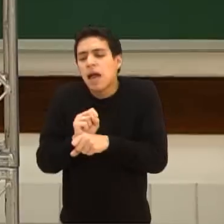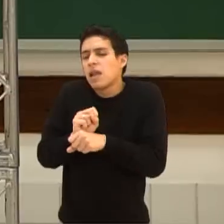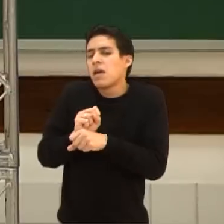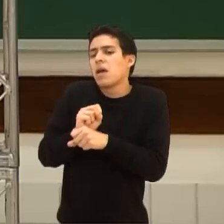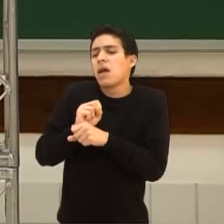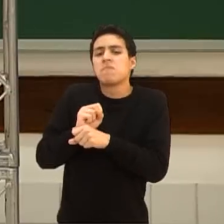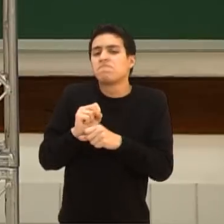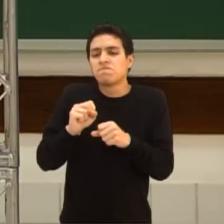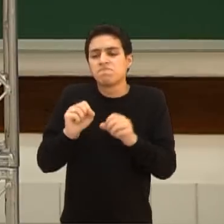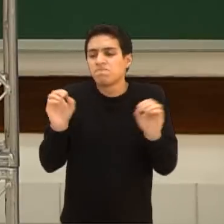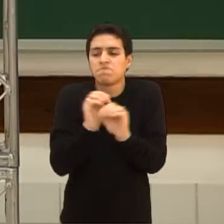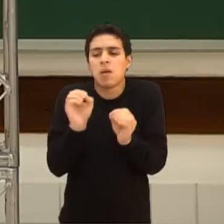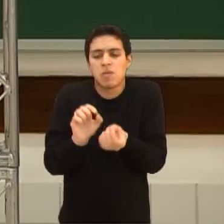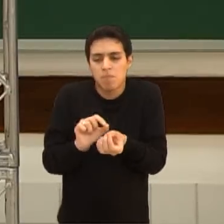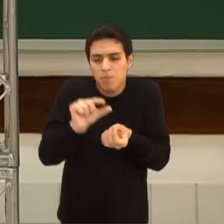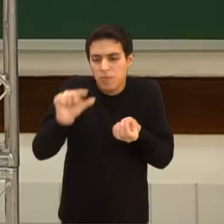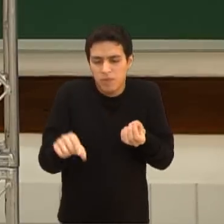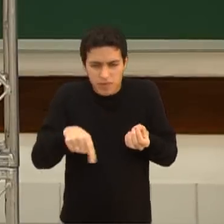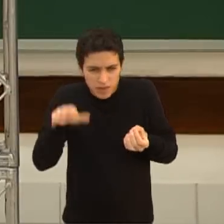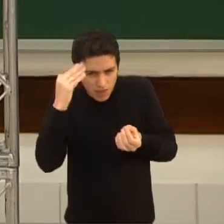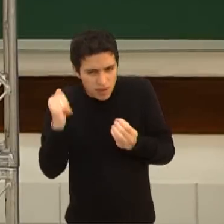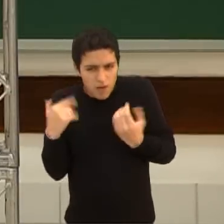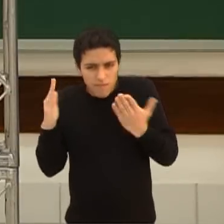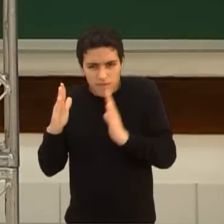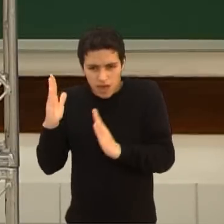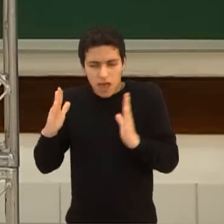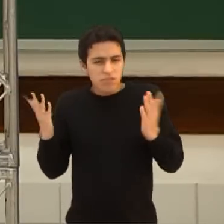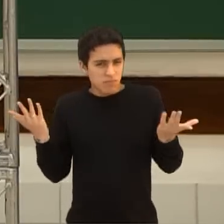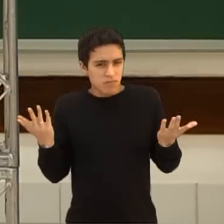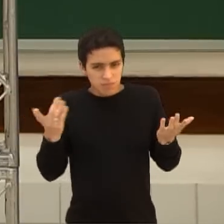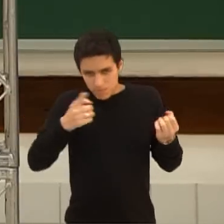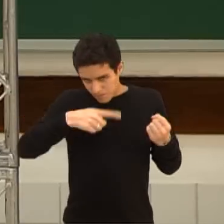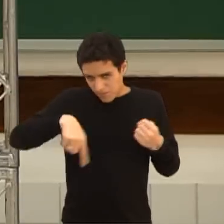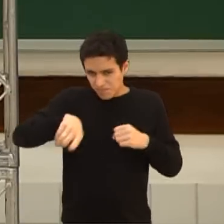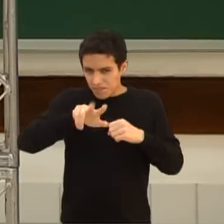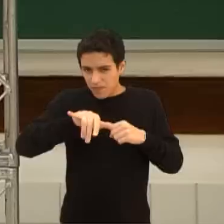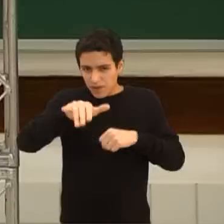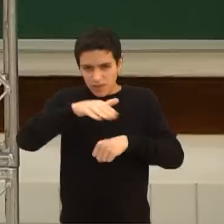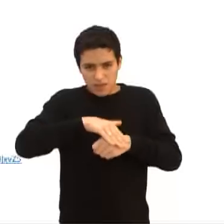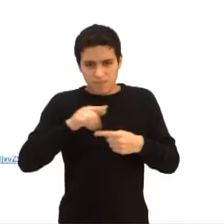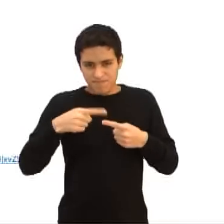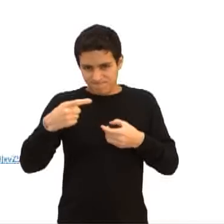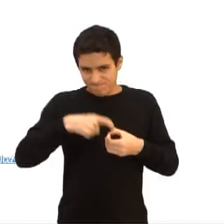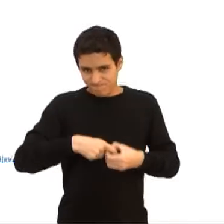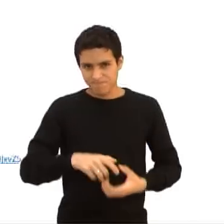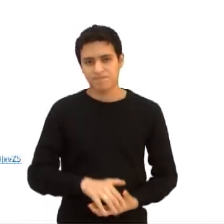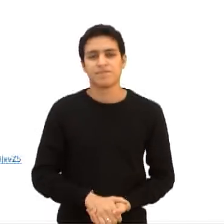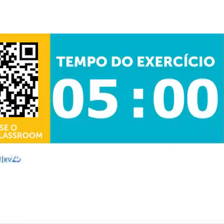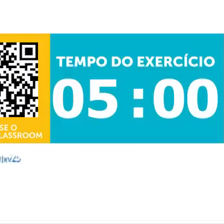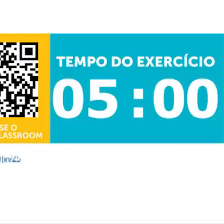que época, em que fase? Você sabe? Então vou te dar um tempinho e nós já retornamos.